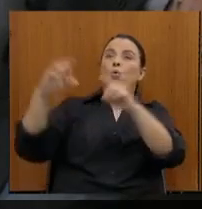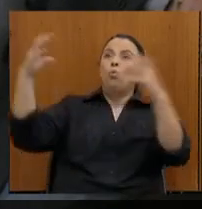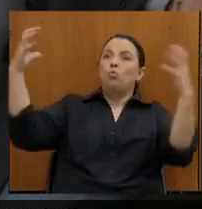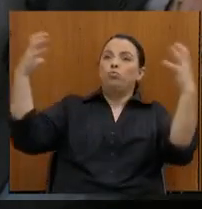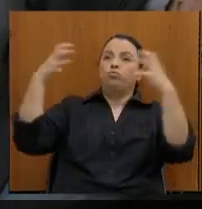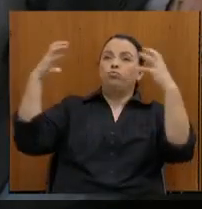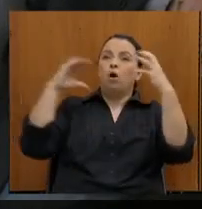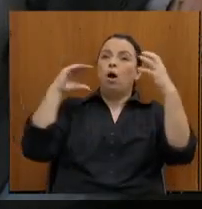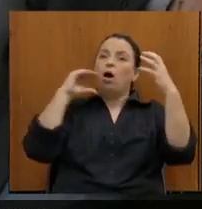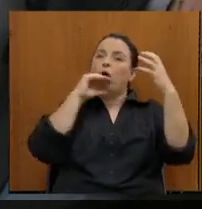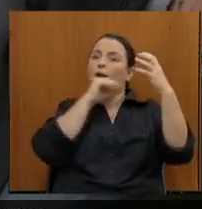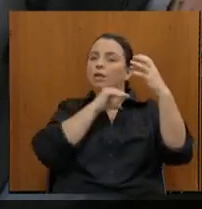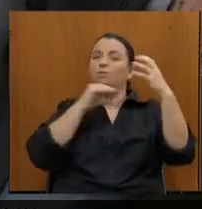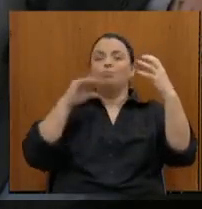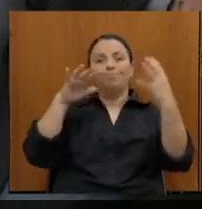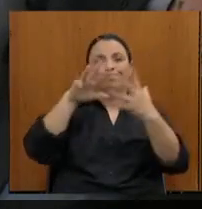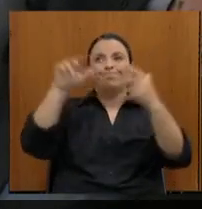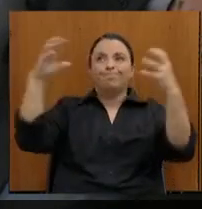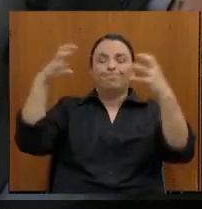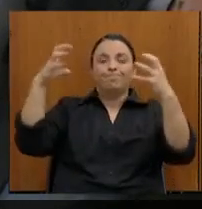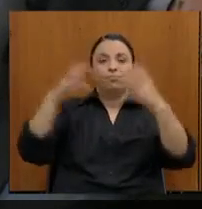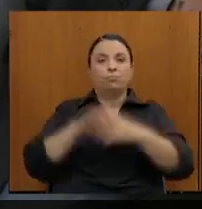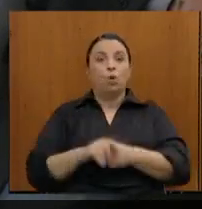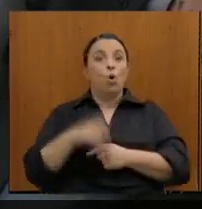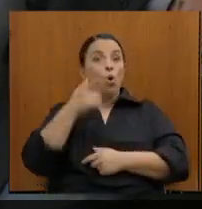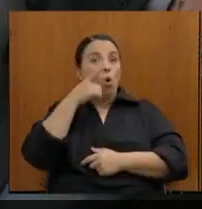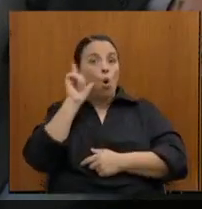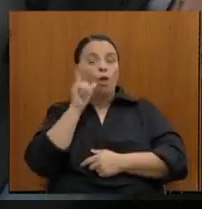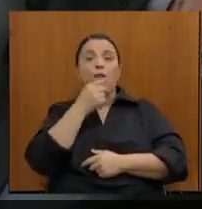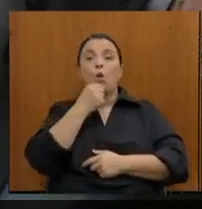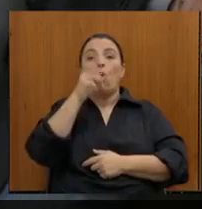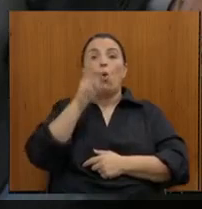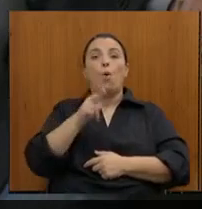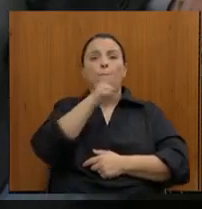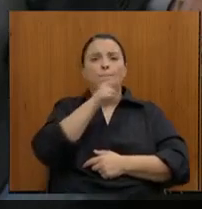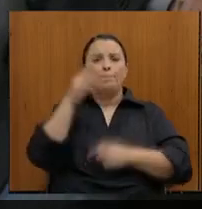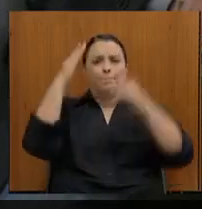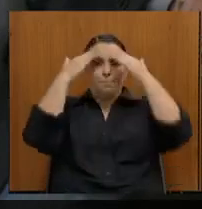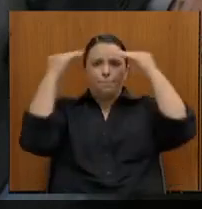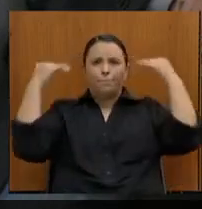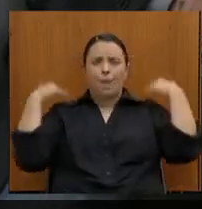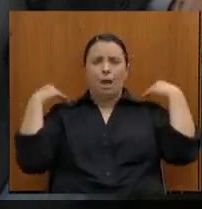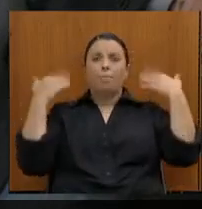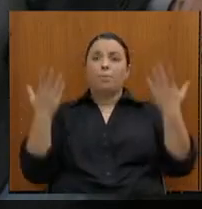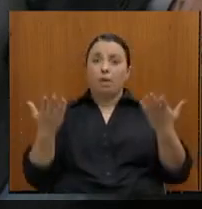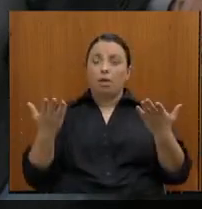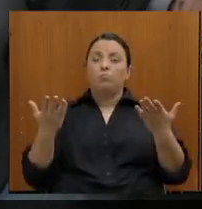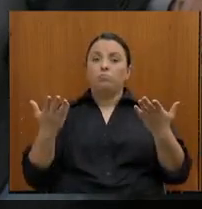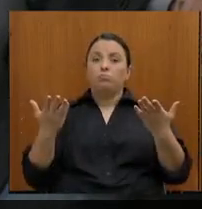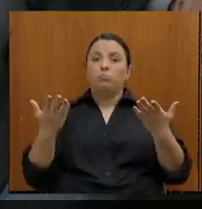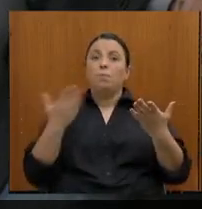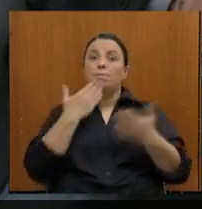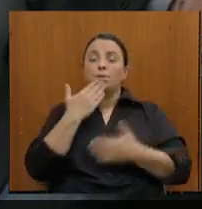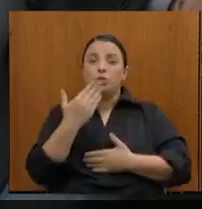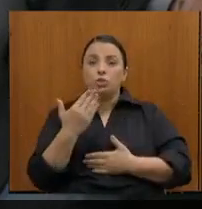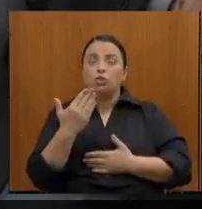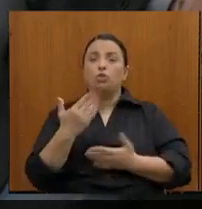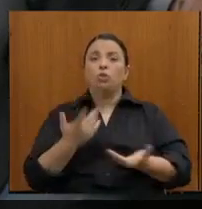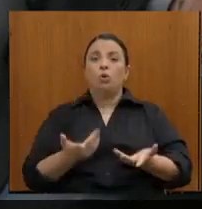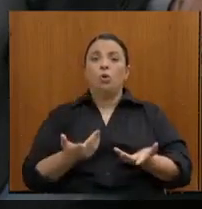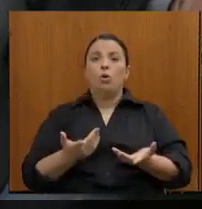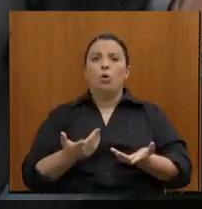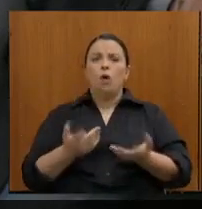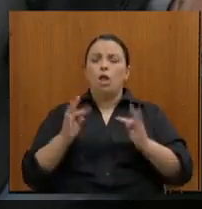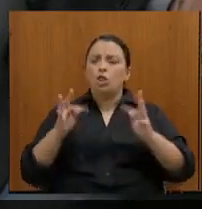Francisco ontem ao reunir no Vaticano 40 cientistas e representantes de